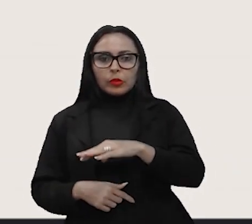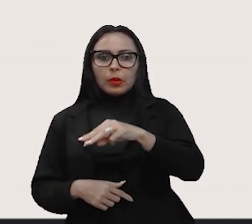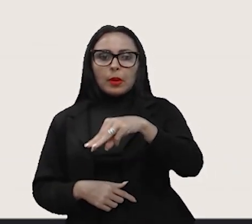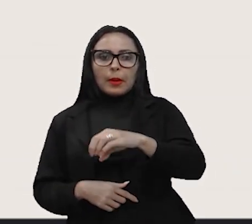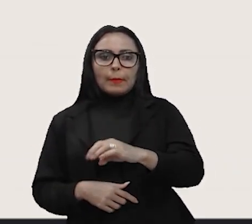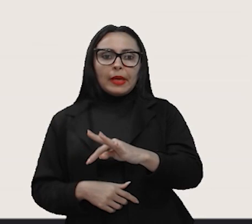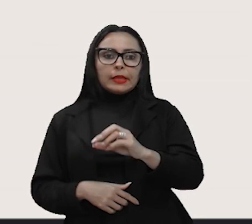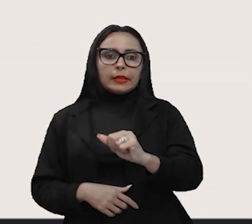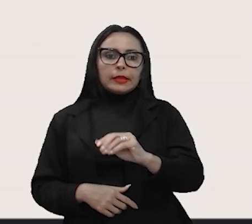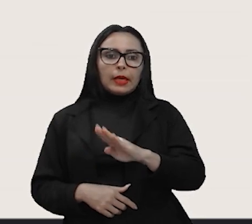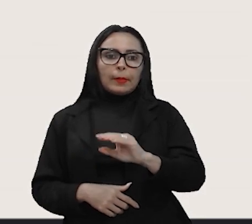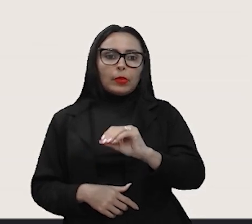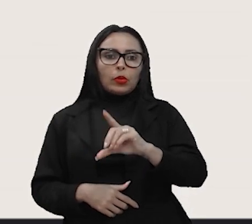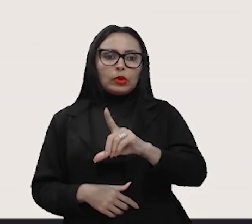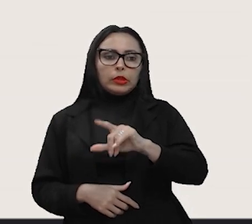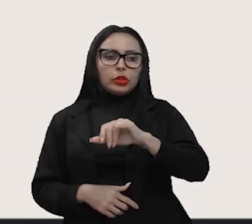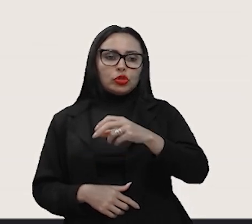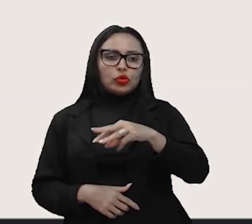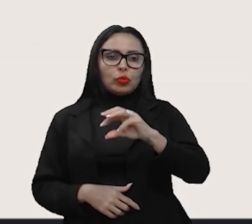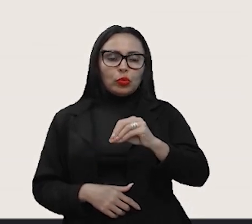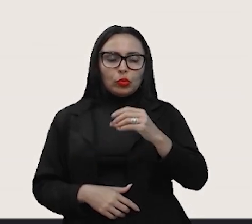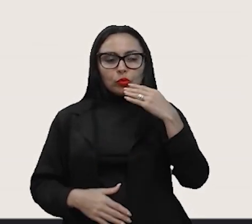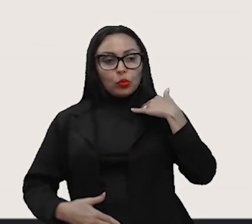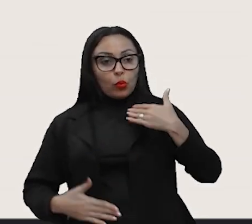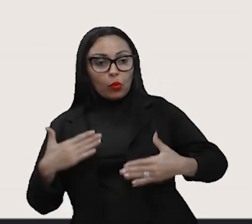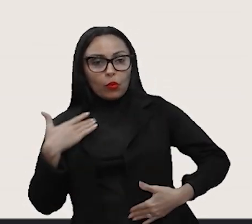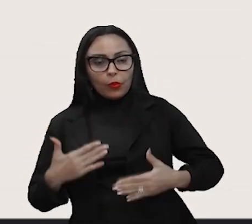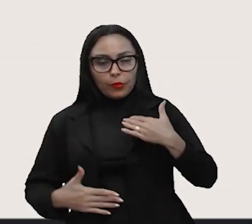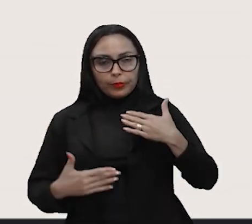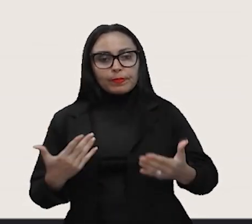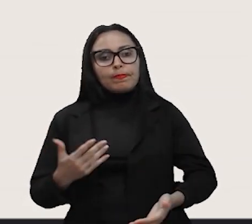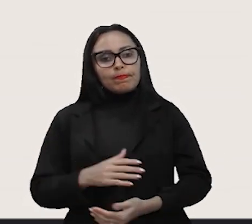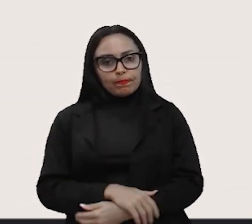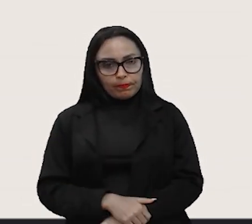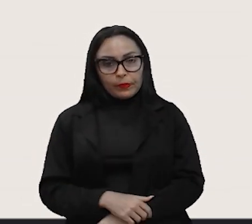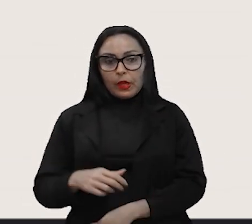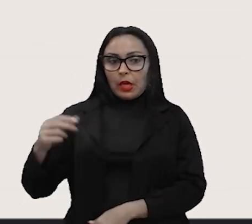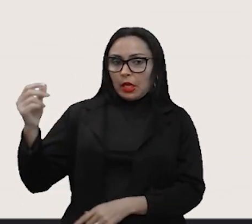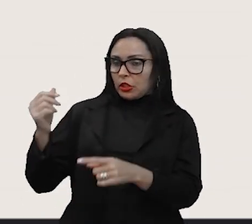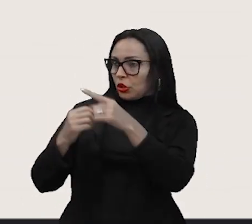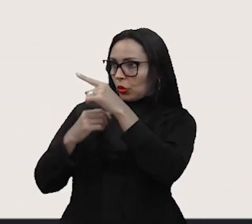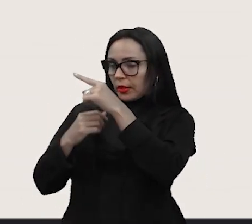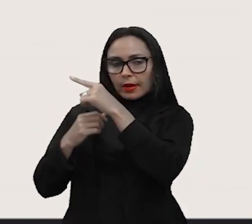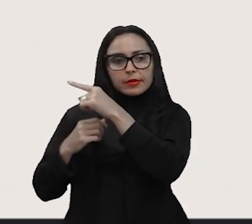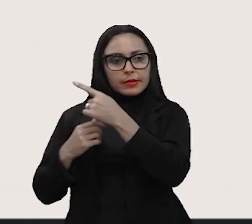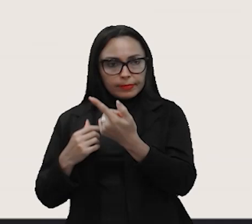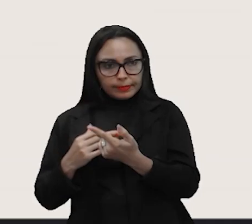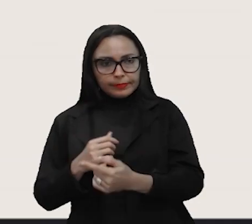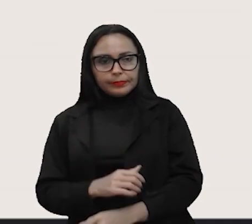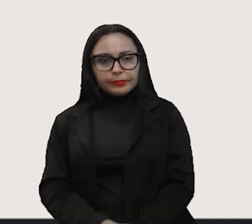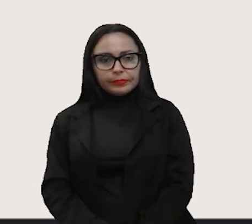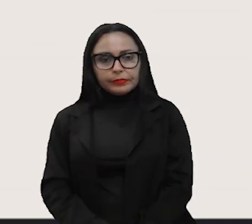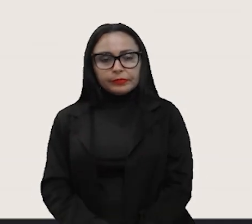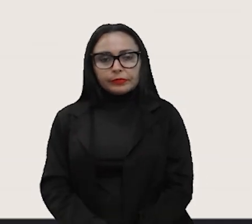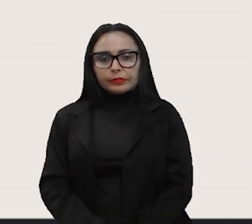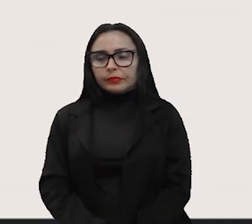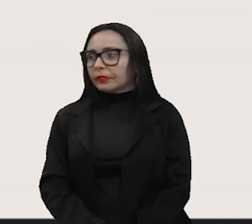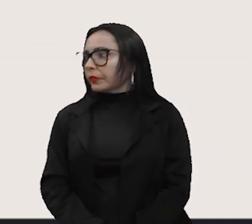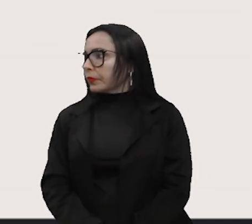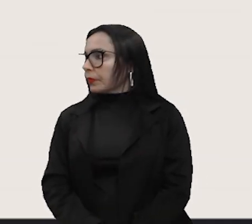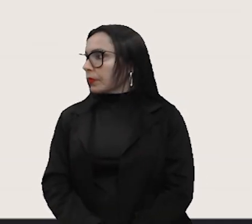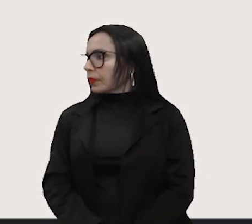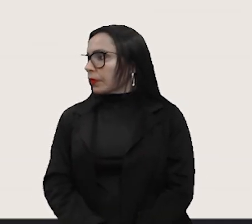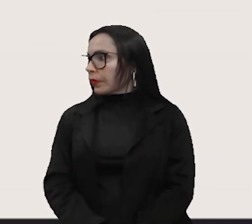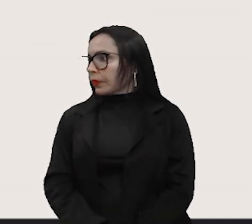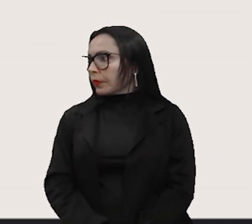Eles vão controlar o metabolismo do corpo. O T3 e o T4 vai controlar o metabolismo corporal. Se acelera, se diminui, tudo é no T3 e no